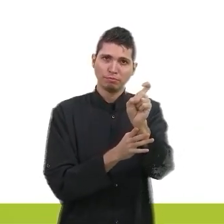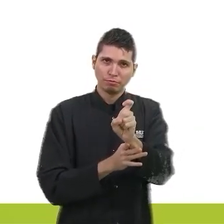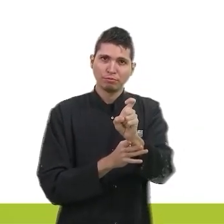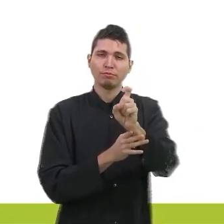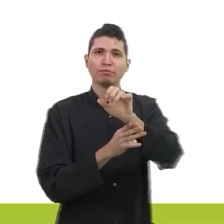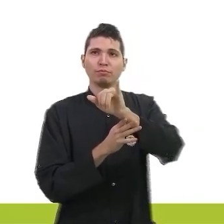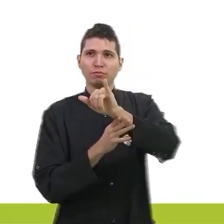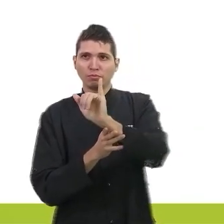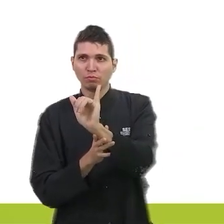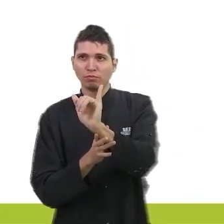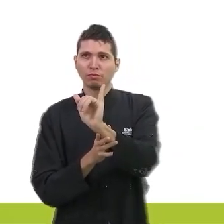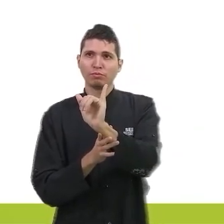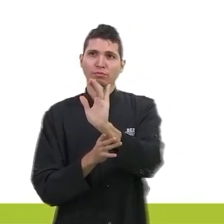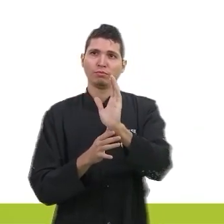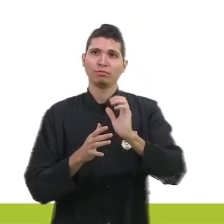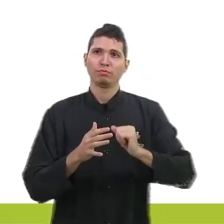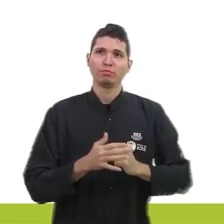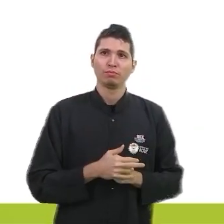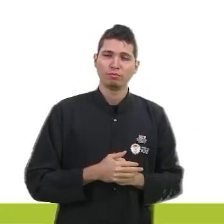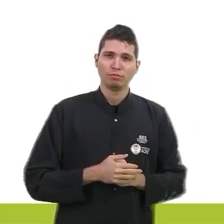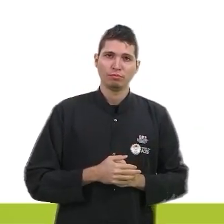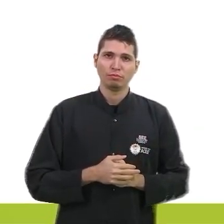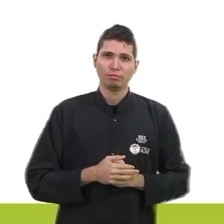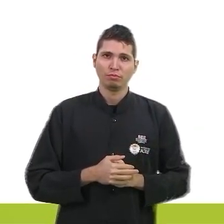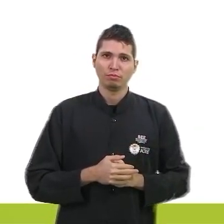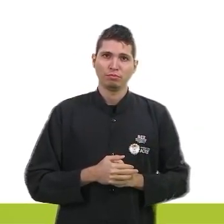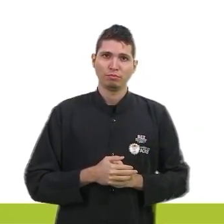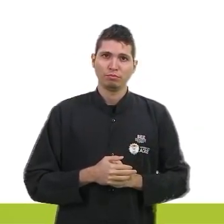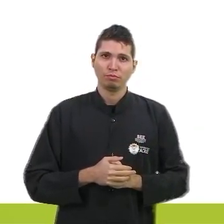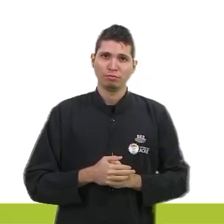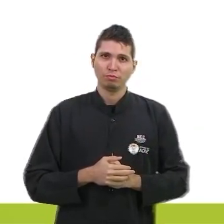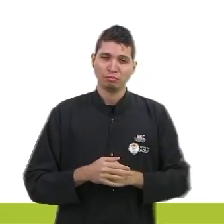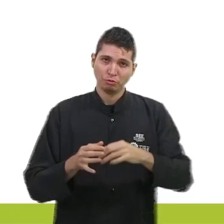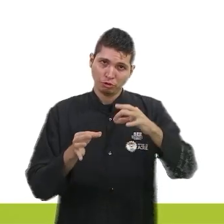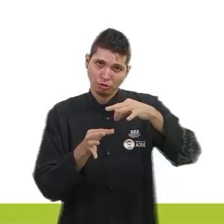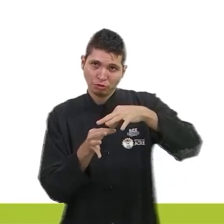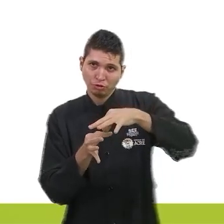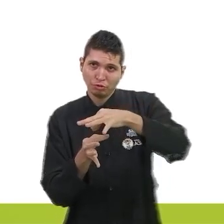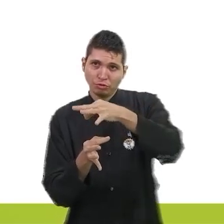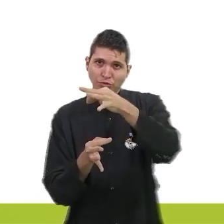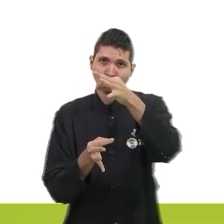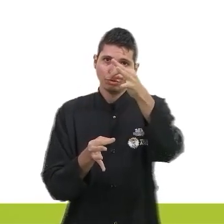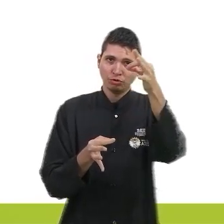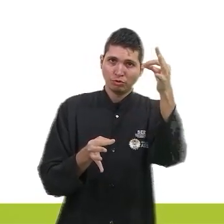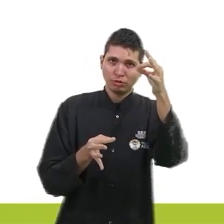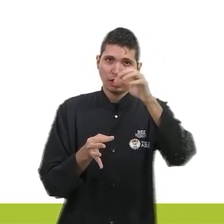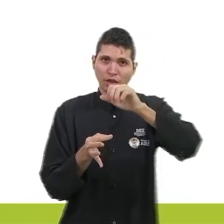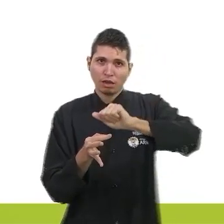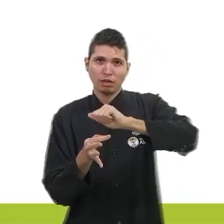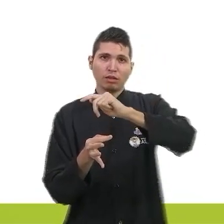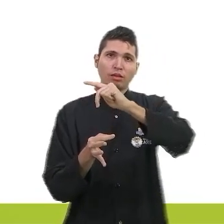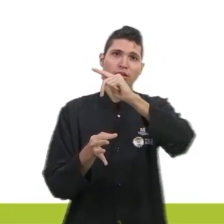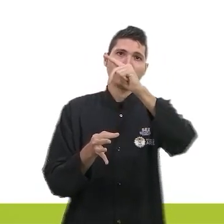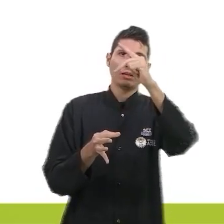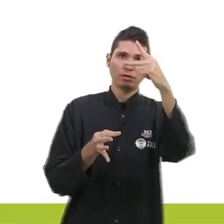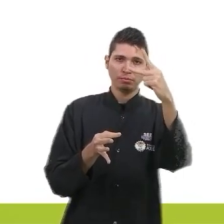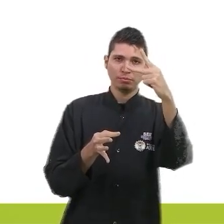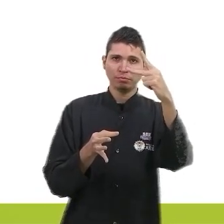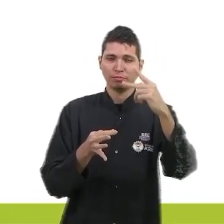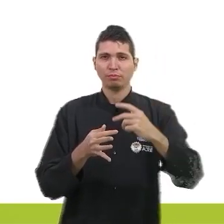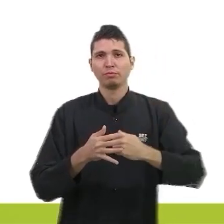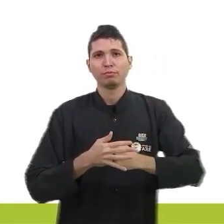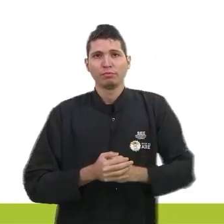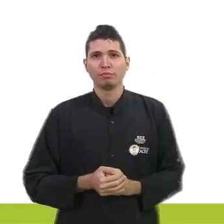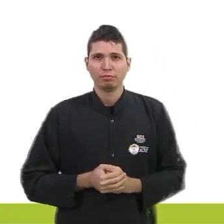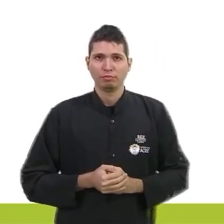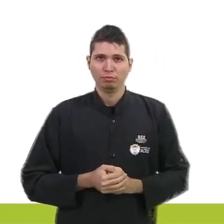ao arco AP. O arco de origem A, extremidade final em P. Essa